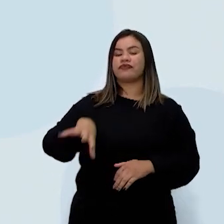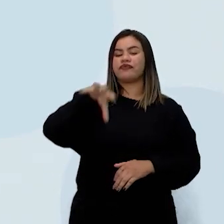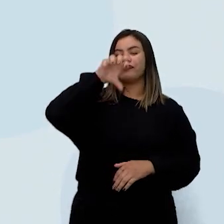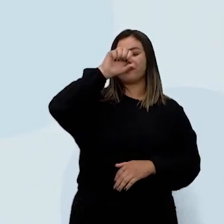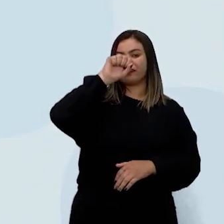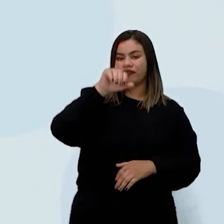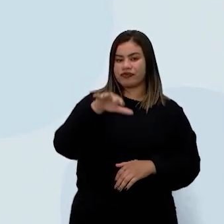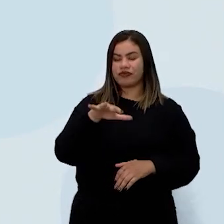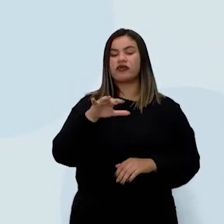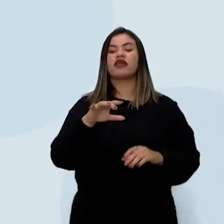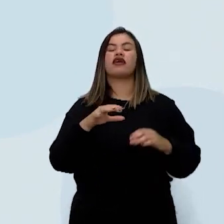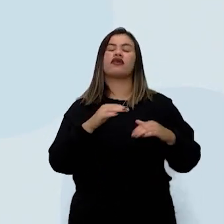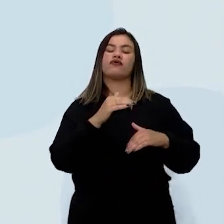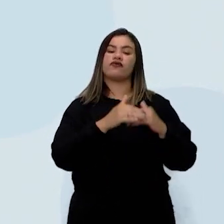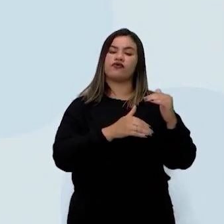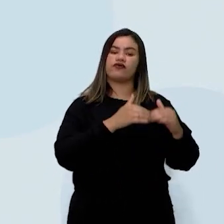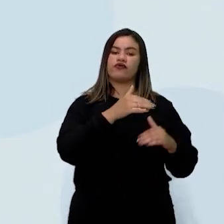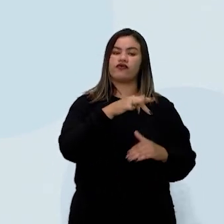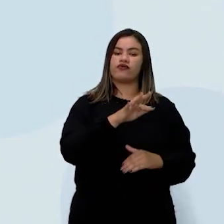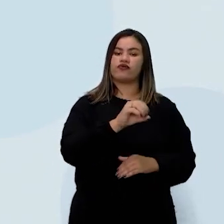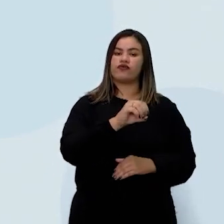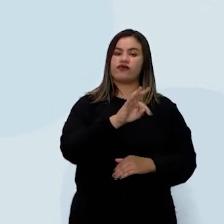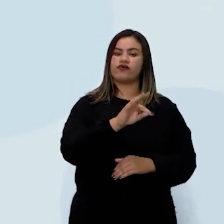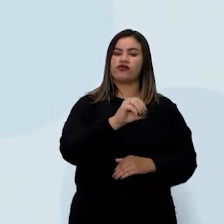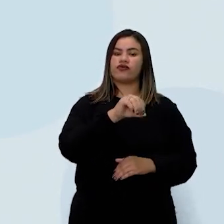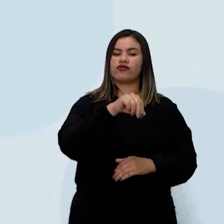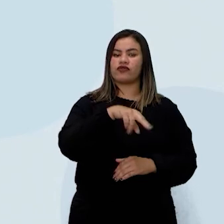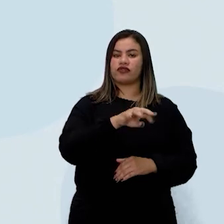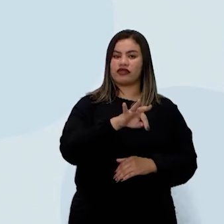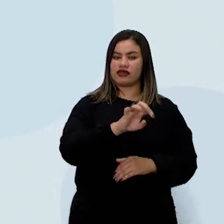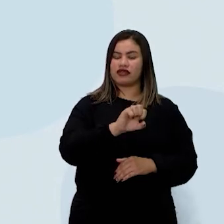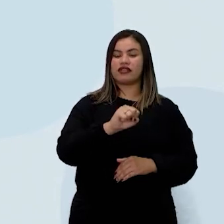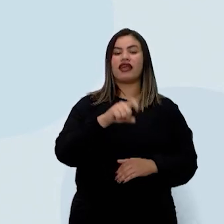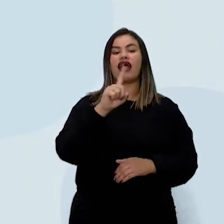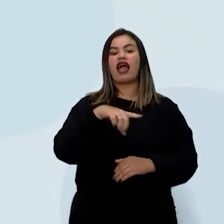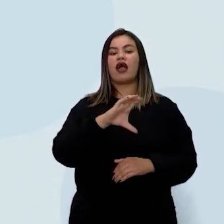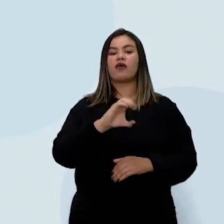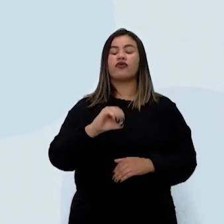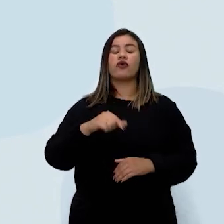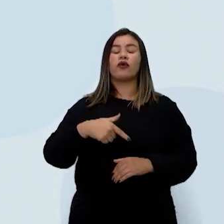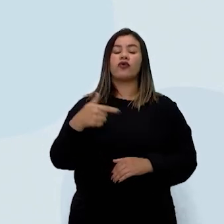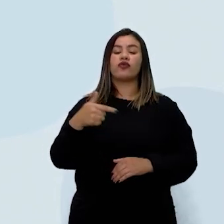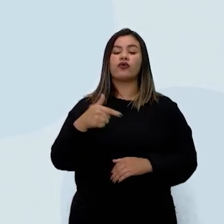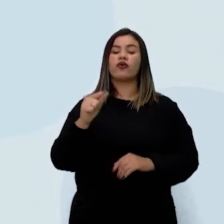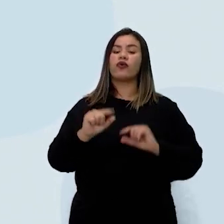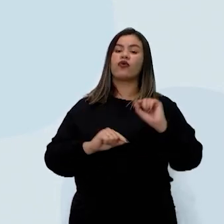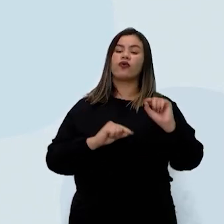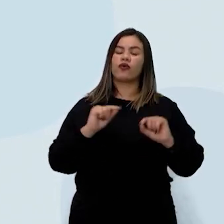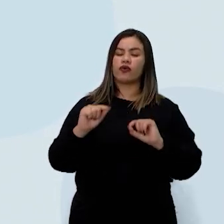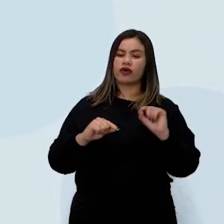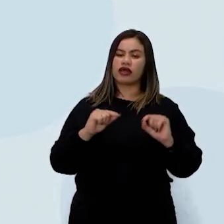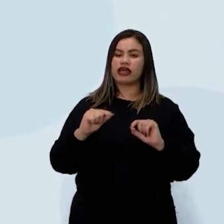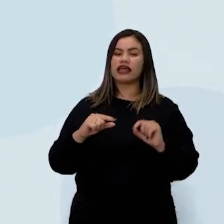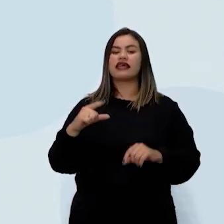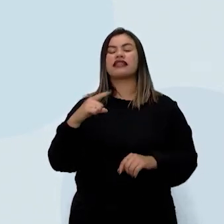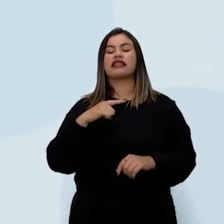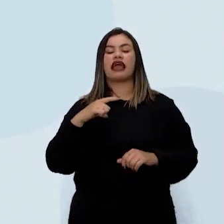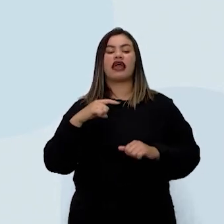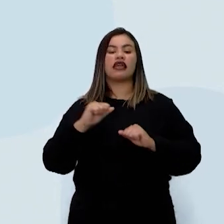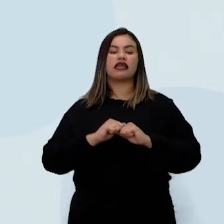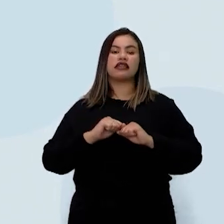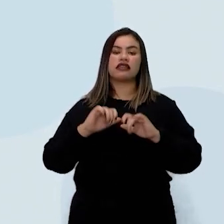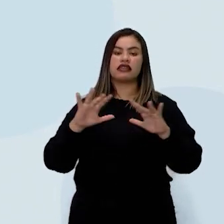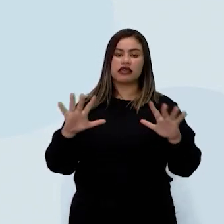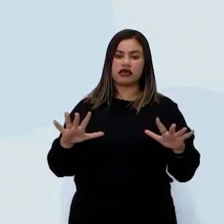processo de fotossíntese, é que também a gente tem o gás carbônico, né, e o carbono em si sendo liberado também